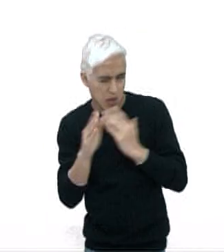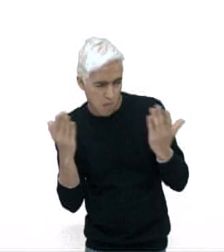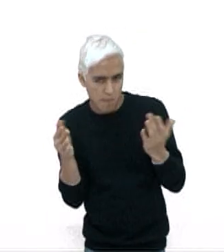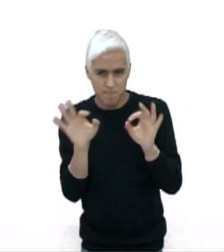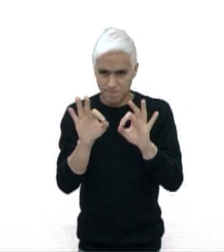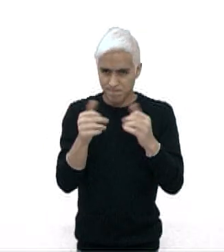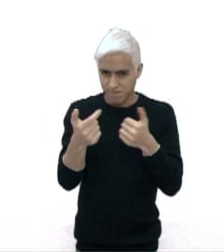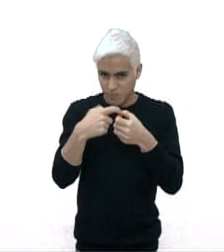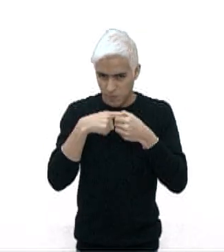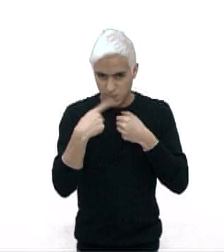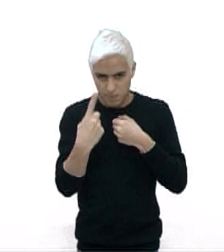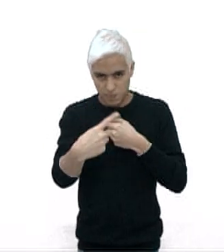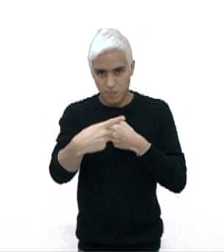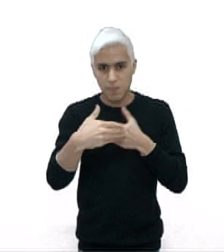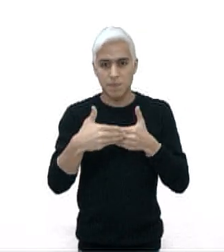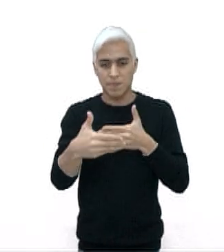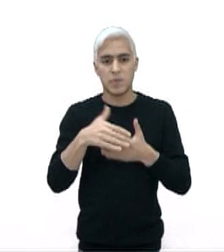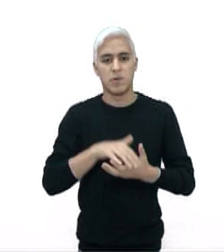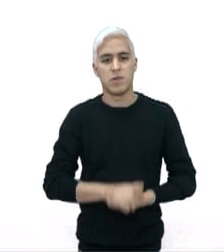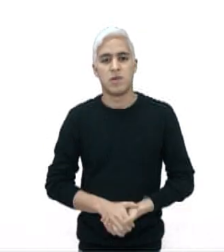volta.